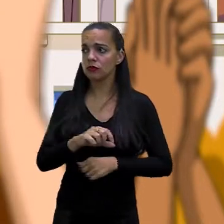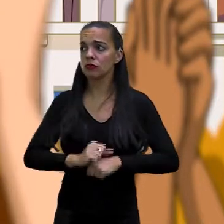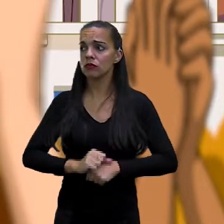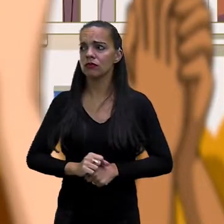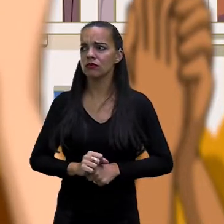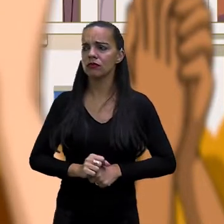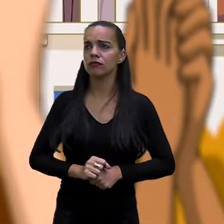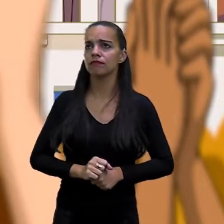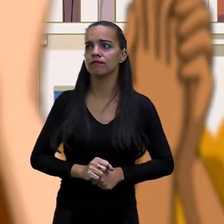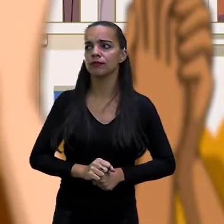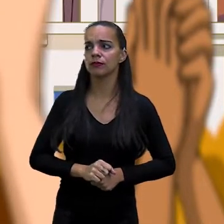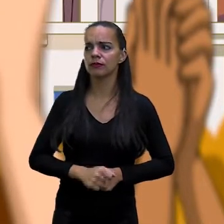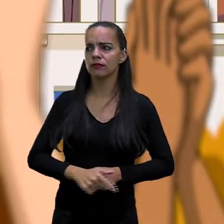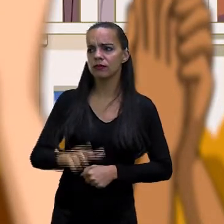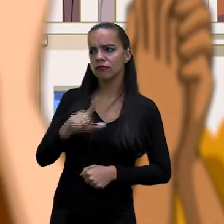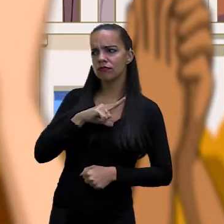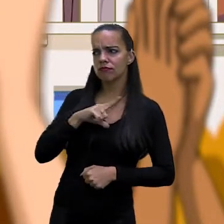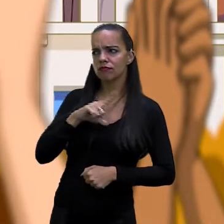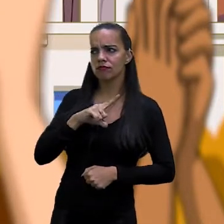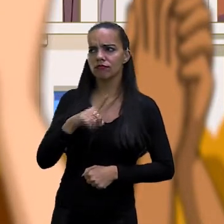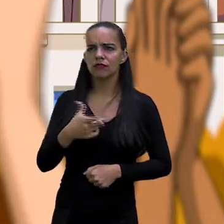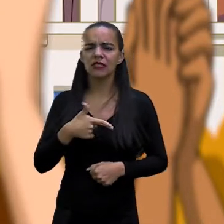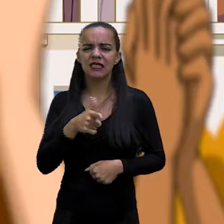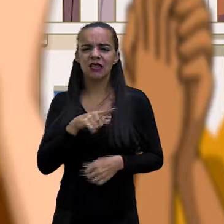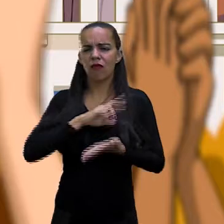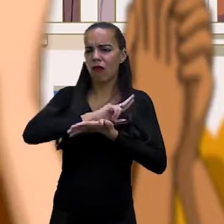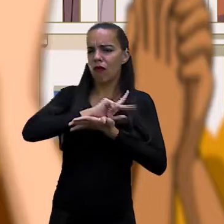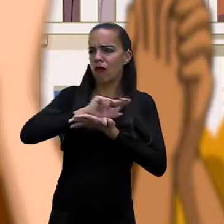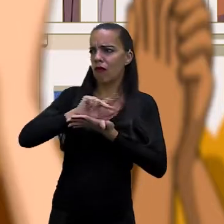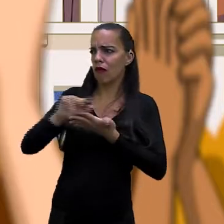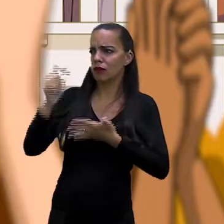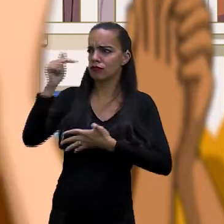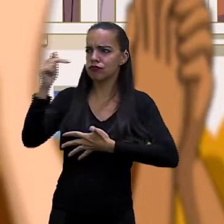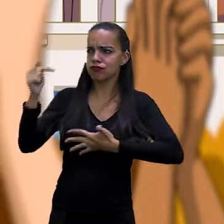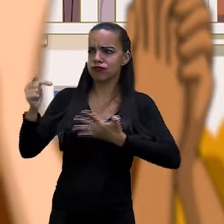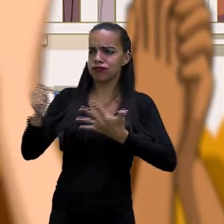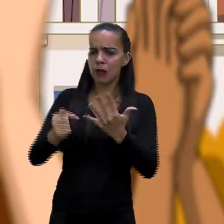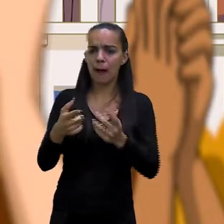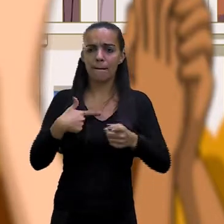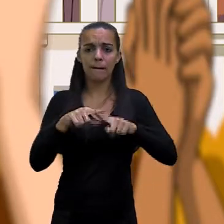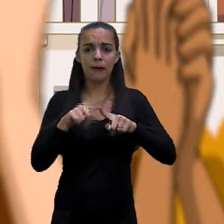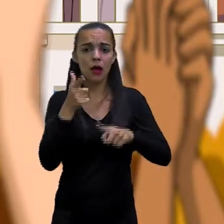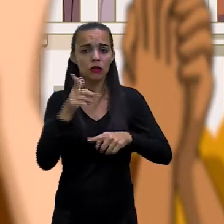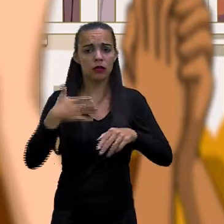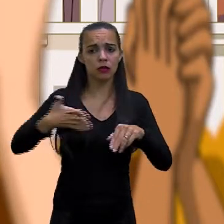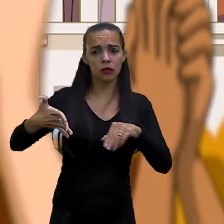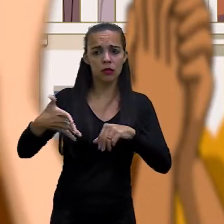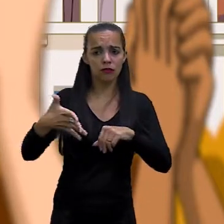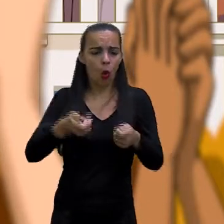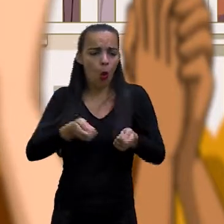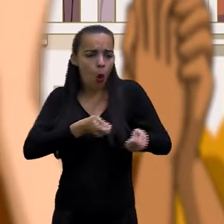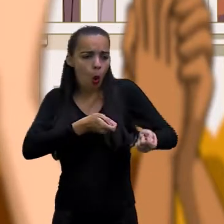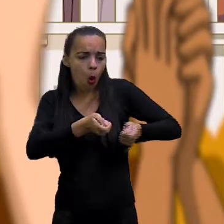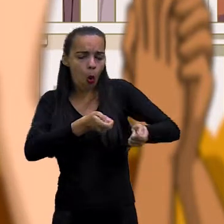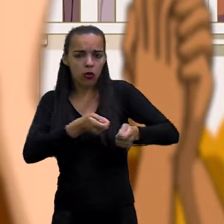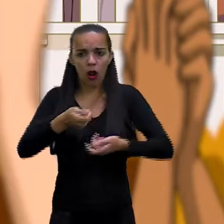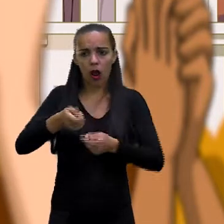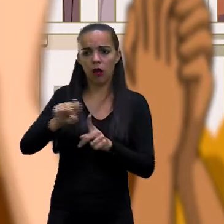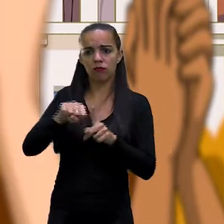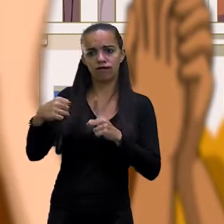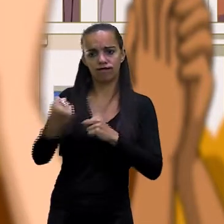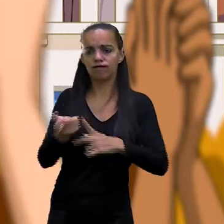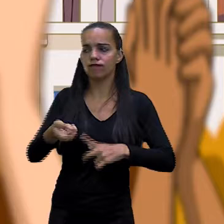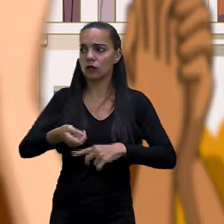realizou uma série de medidas que causaram impacto na sociedade colonial portuguesa. A primeira delas